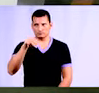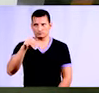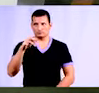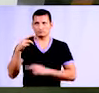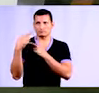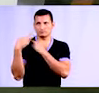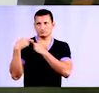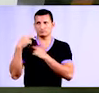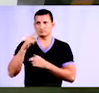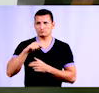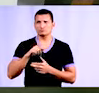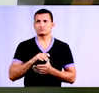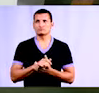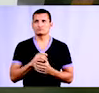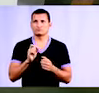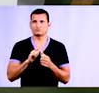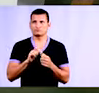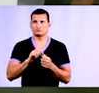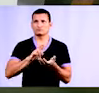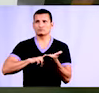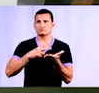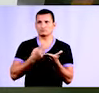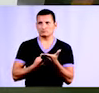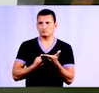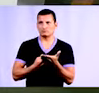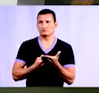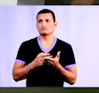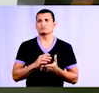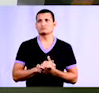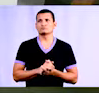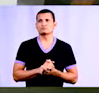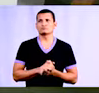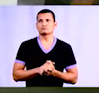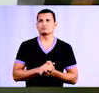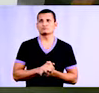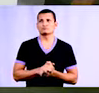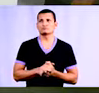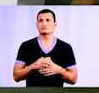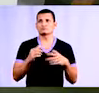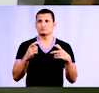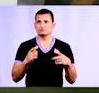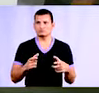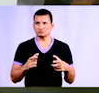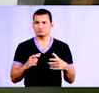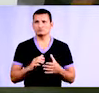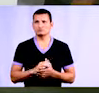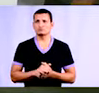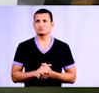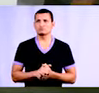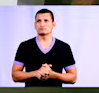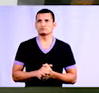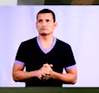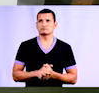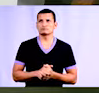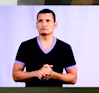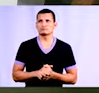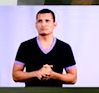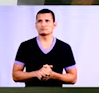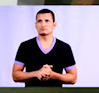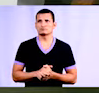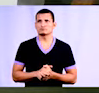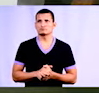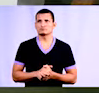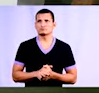é exatamente fazer essa tradução de endereços. Isso. Eu acho que temos mais aqui, sim, na 2,